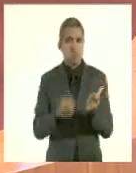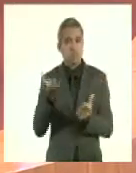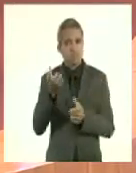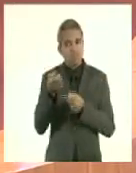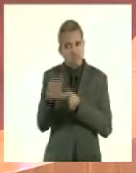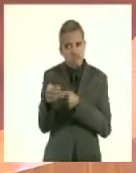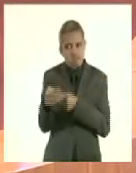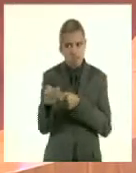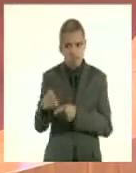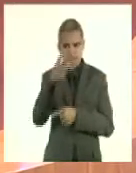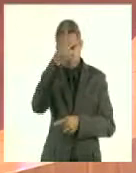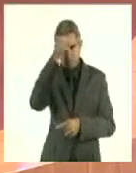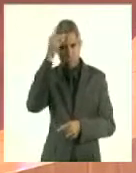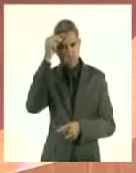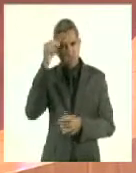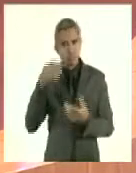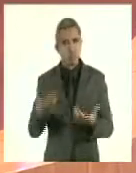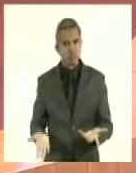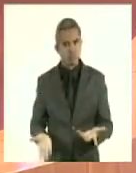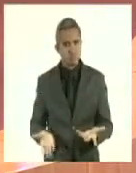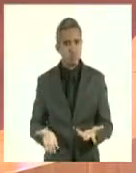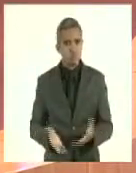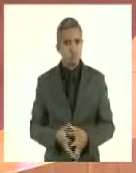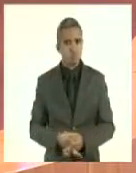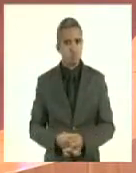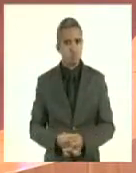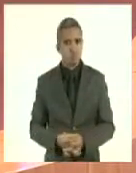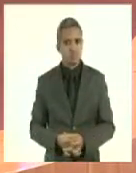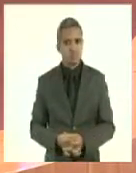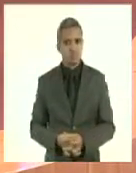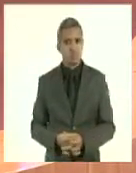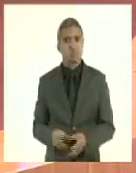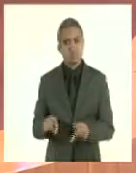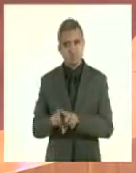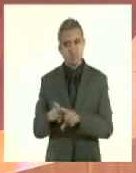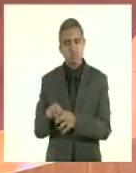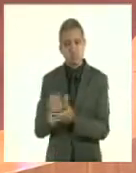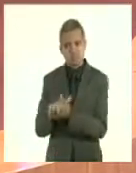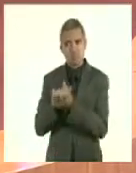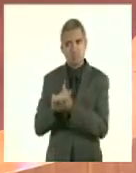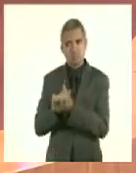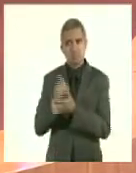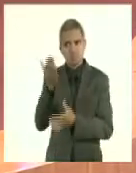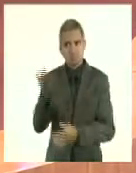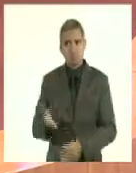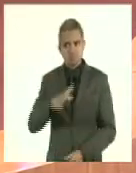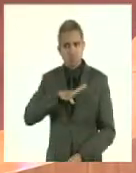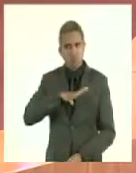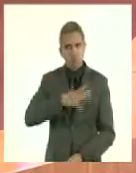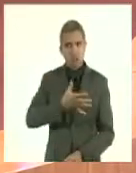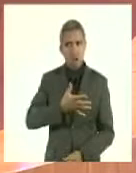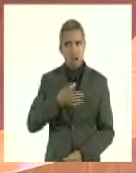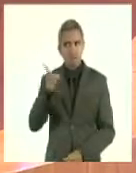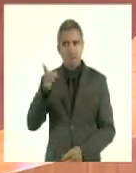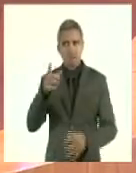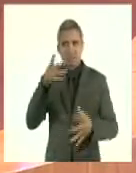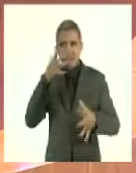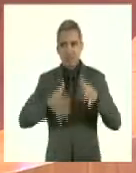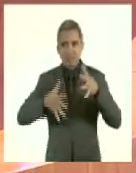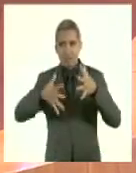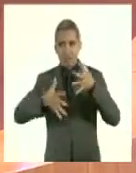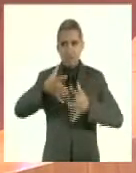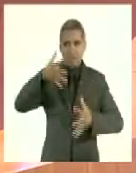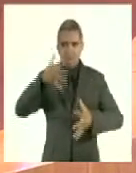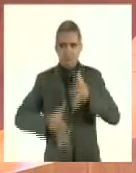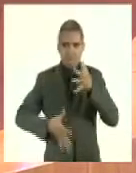prefeito. Eu já louvo Vossa Excelência por ter tido a coragem de vir à tribuna hoje, mesmo de forma confusa, mas veio. Isso é